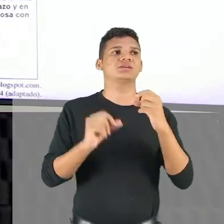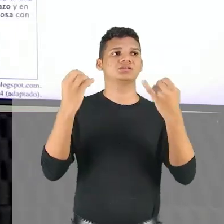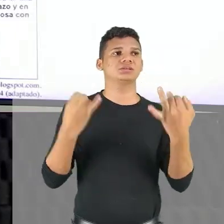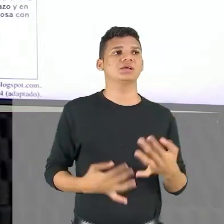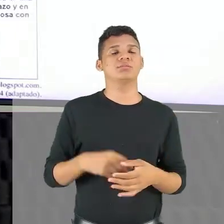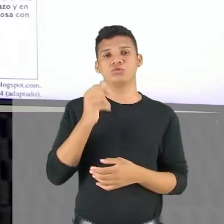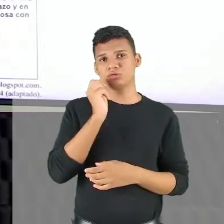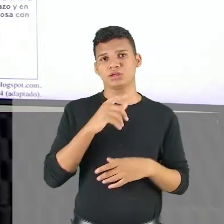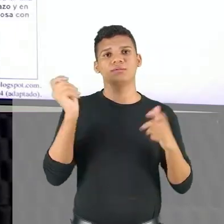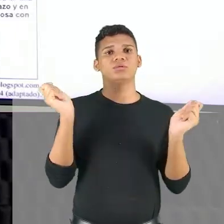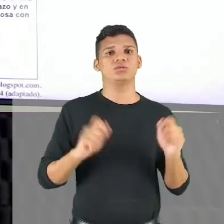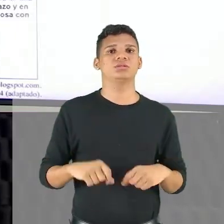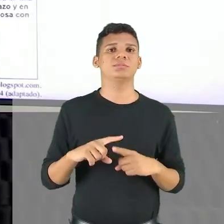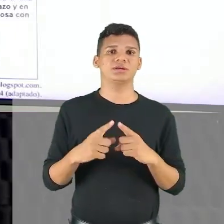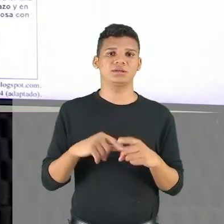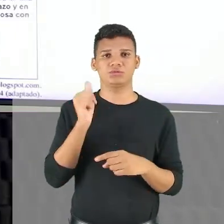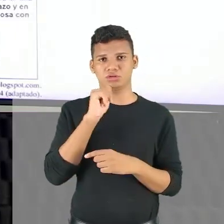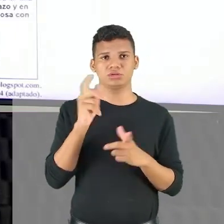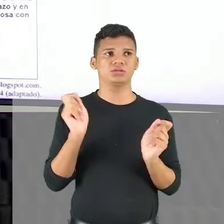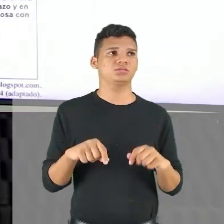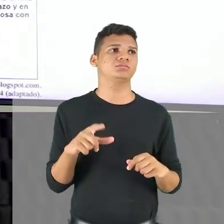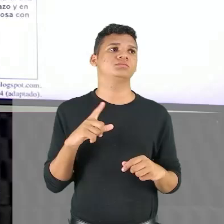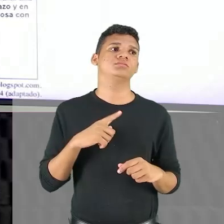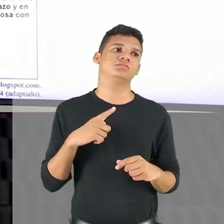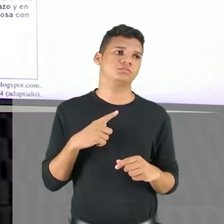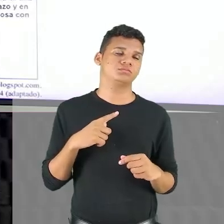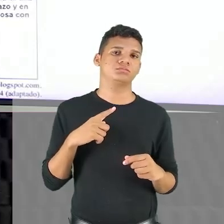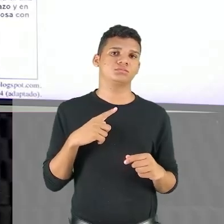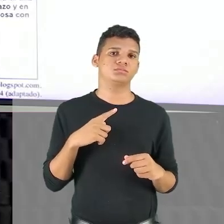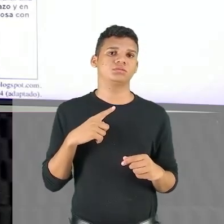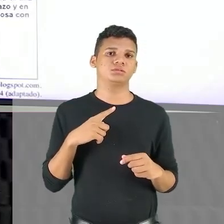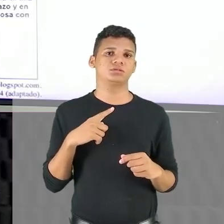podemos, tá? As mulheres podemos lactar, ou seja,